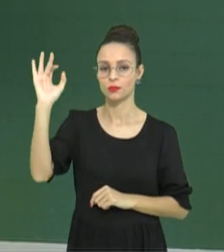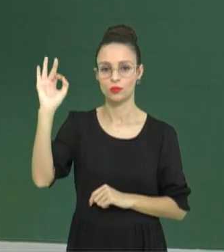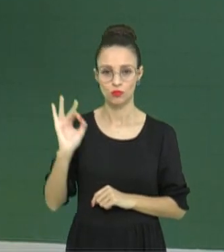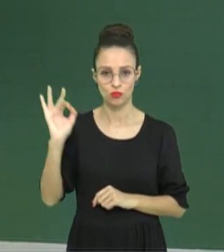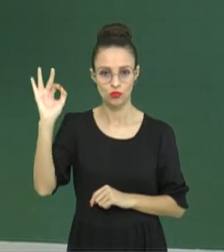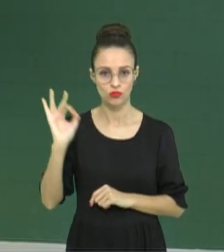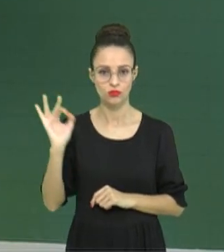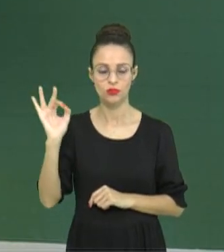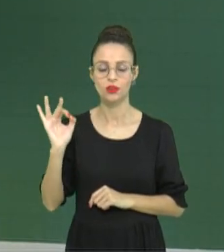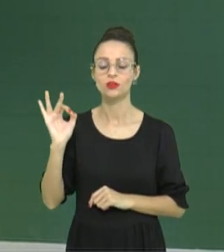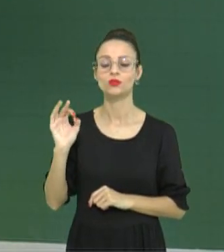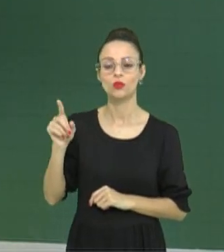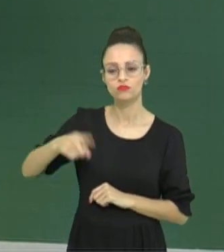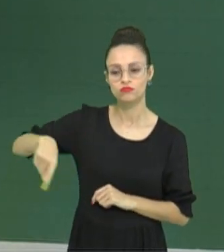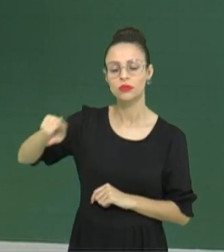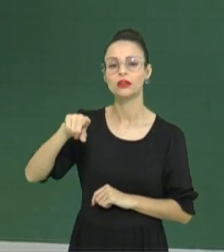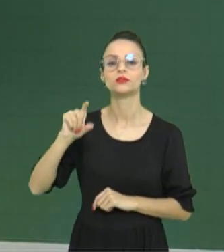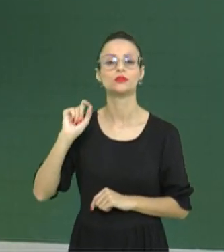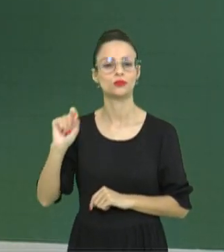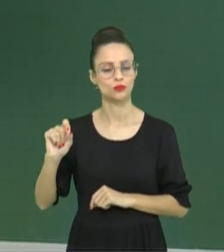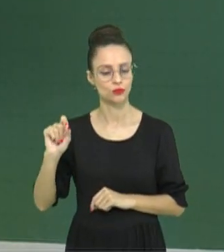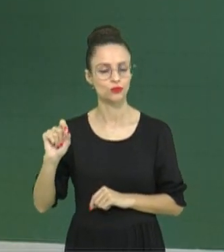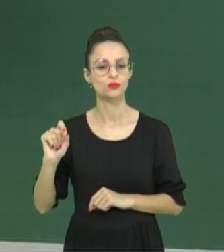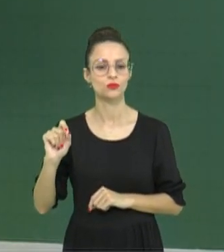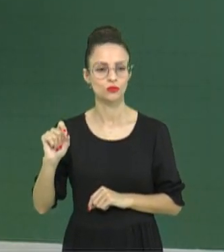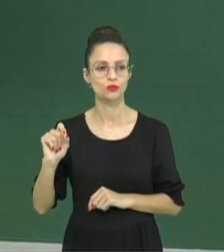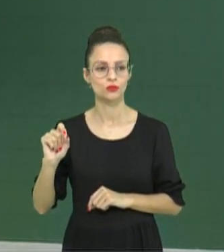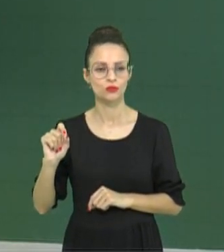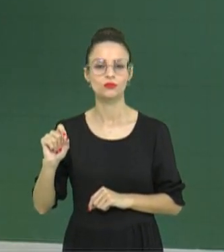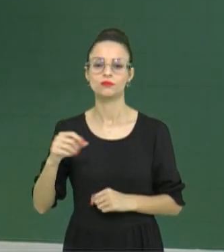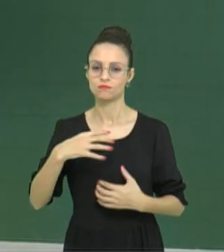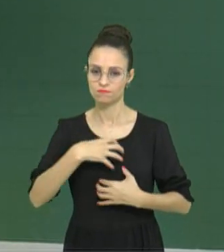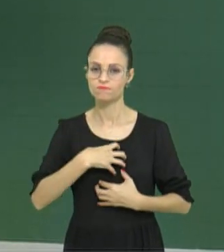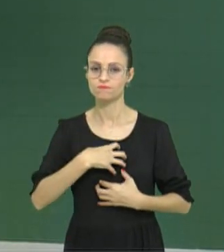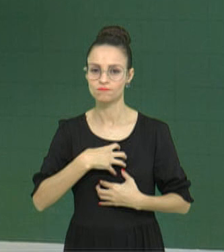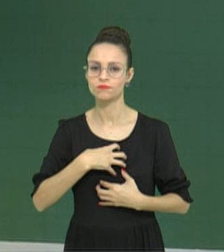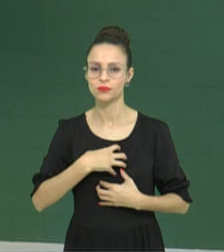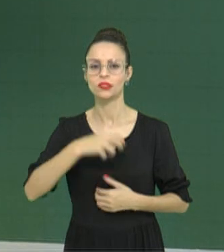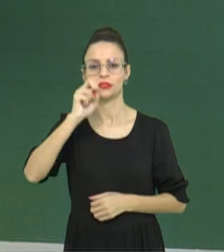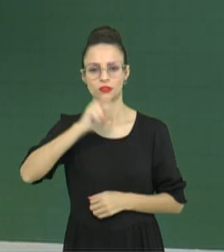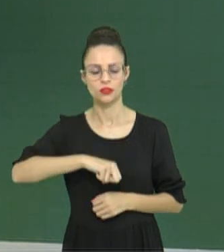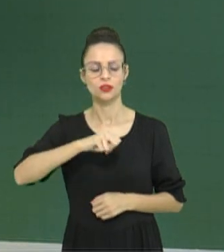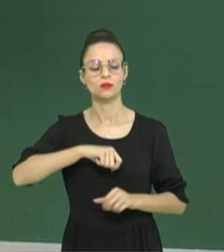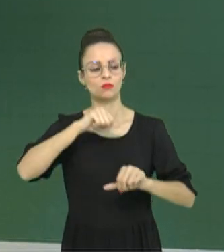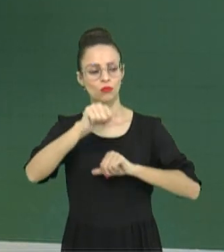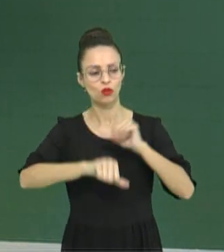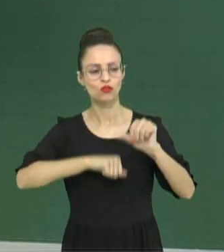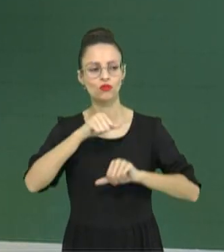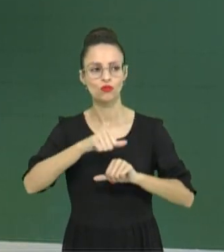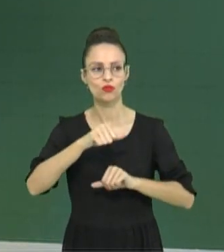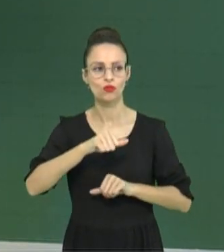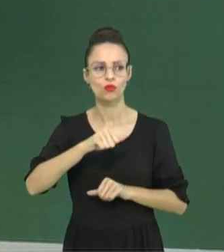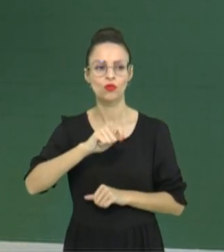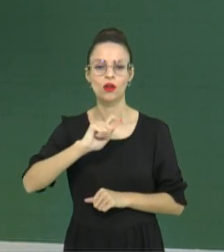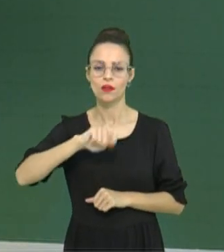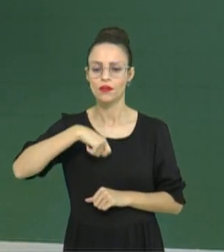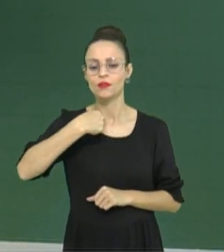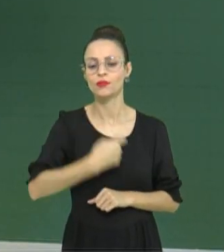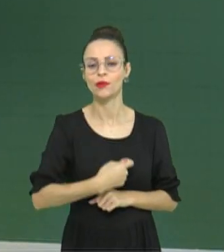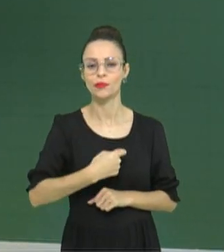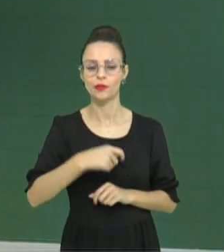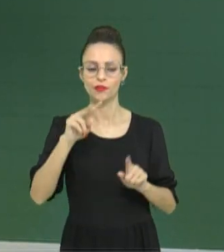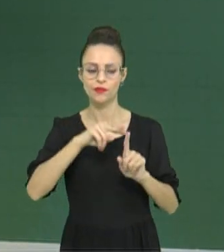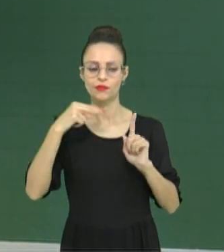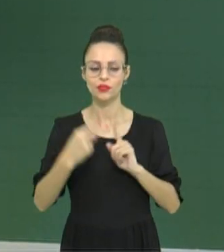33%, né, dessa amostra, ela se modificou a sua visão, né, em relação